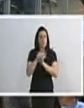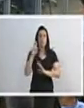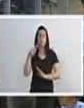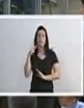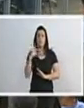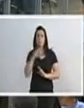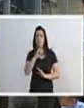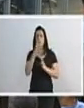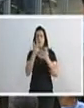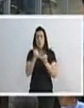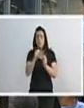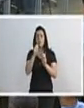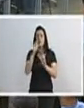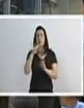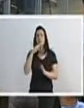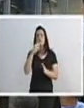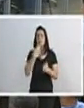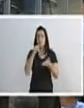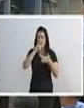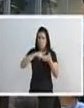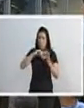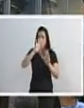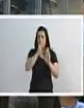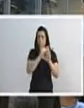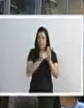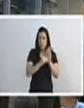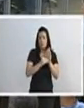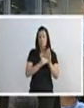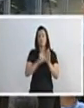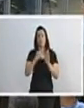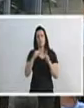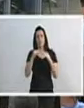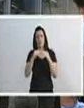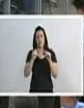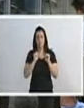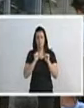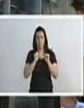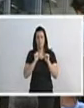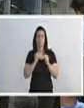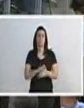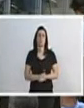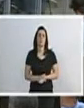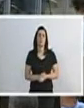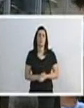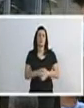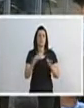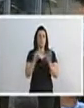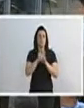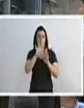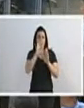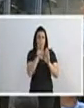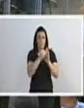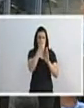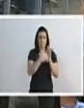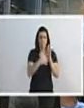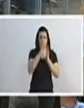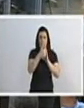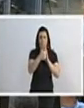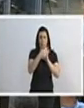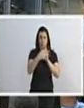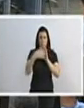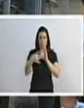inclusão na ordem do dia dos referidos requerimentos. Favoráveis permanecem como estão, contrários manifestem, incluído na ordem do dia. Consulto os senhores vereadores para inclusão na ordem do dia da moção